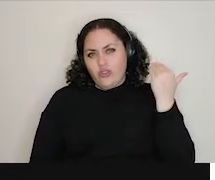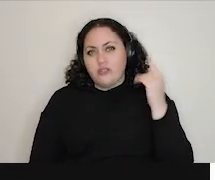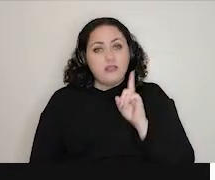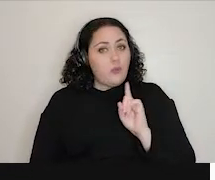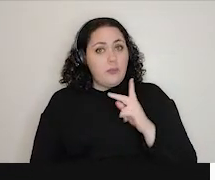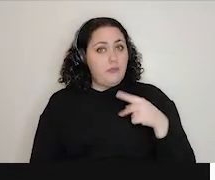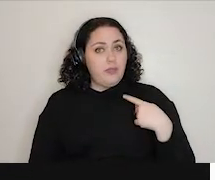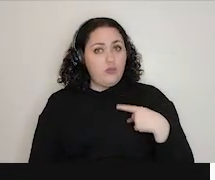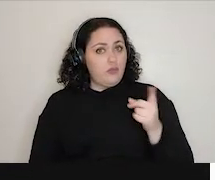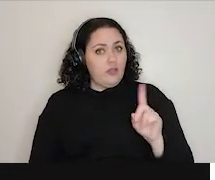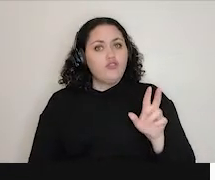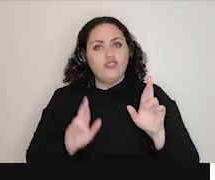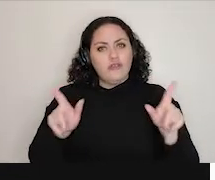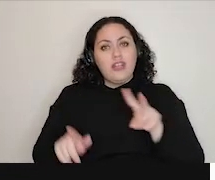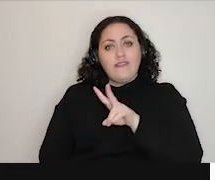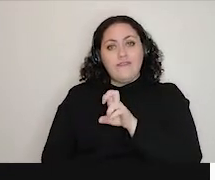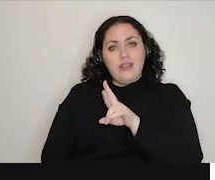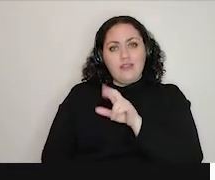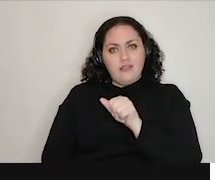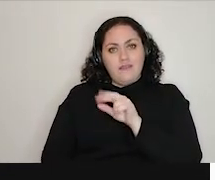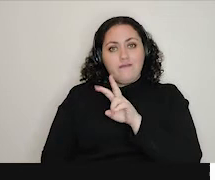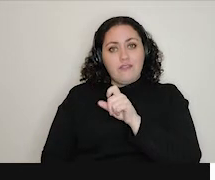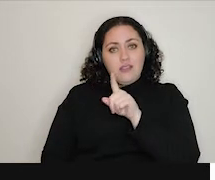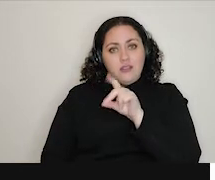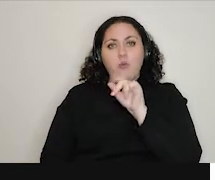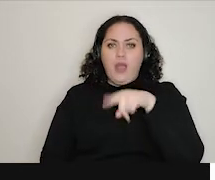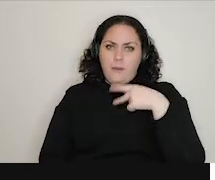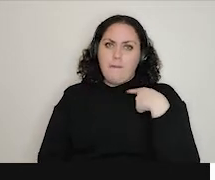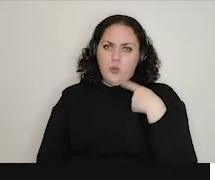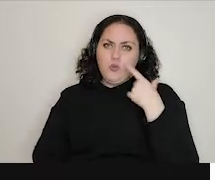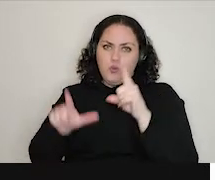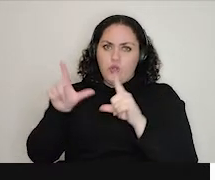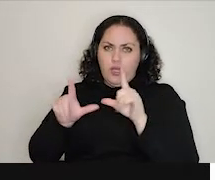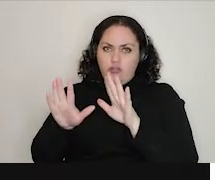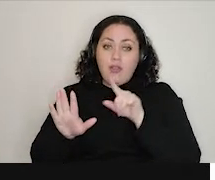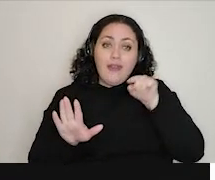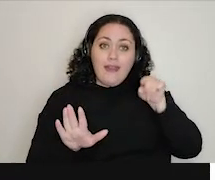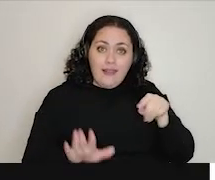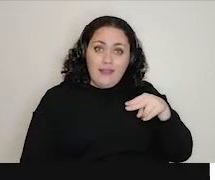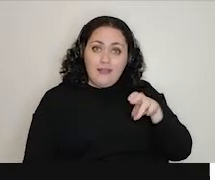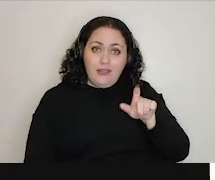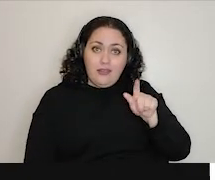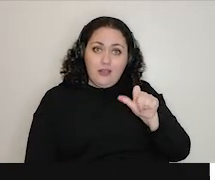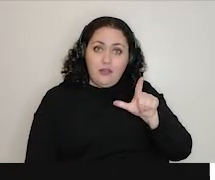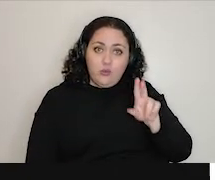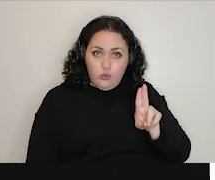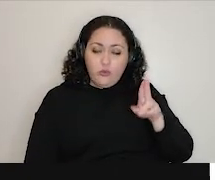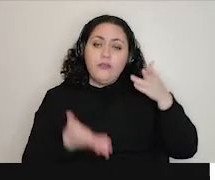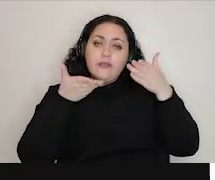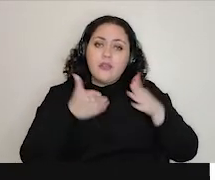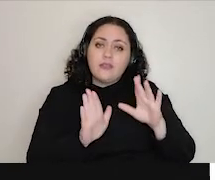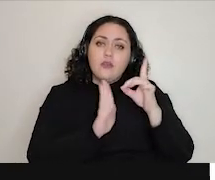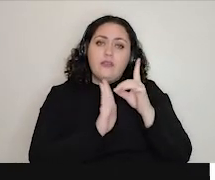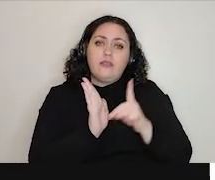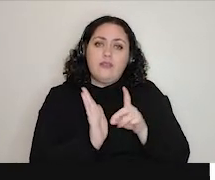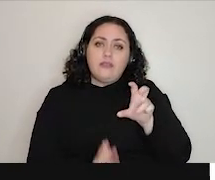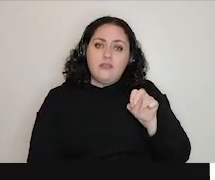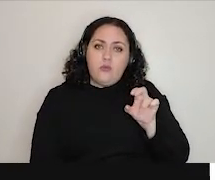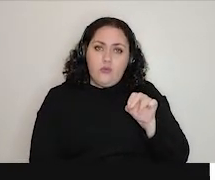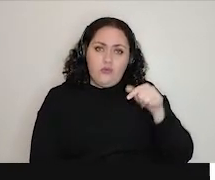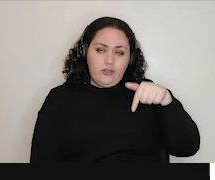Negalu, assim como ela gostava, né, e não era um personagem diferente da Vera Verão, né, a Negalu, ela